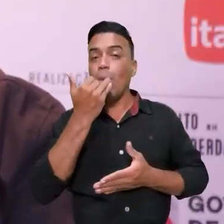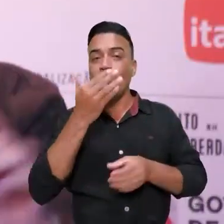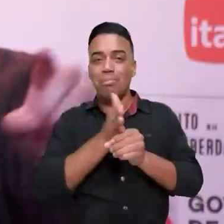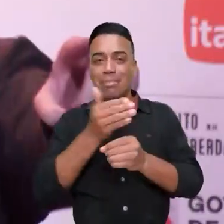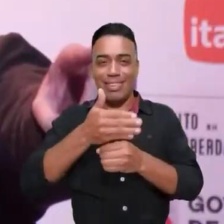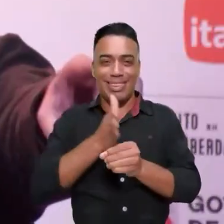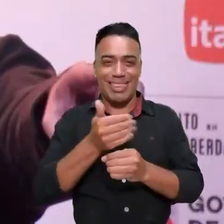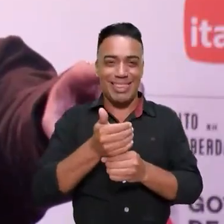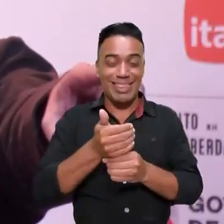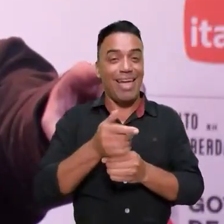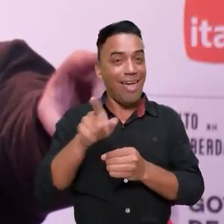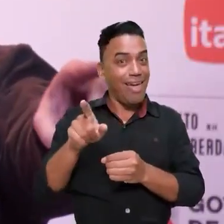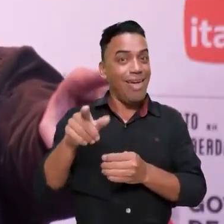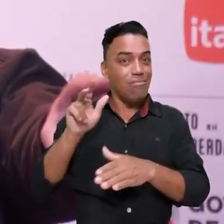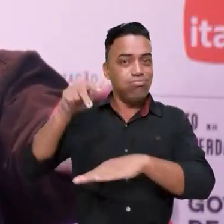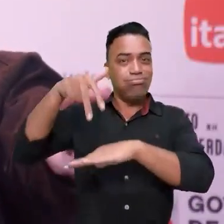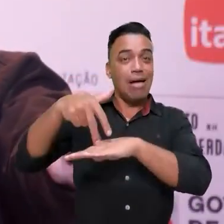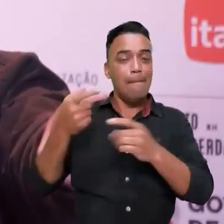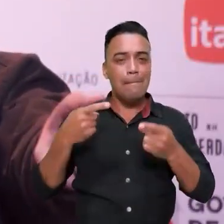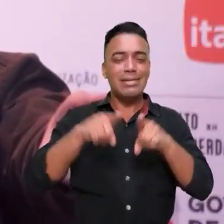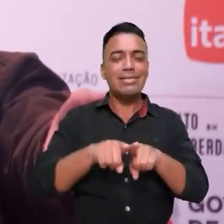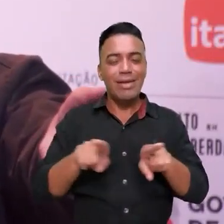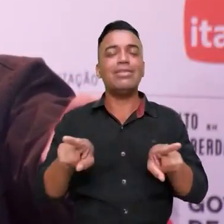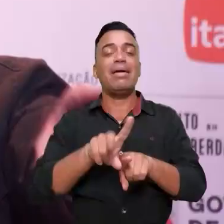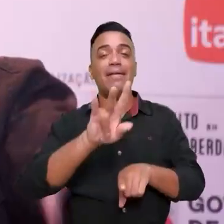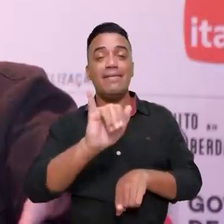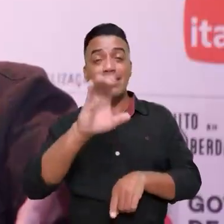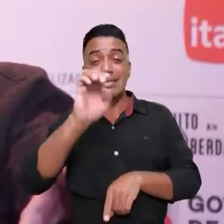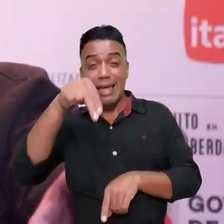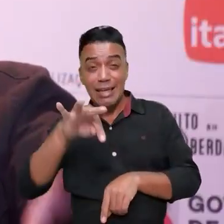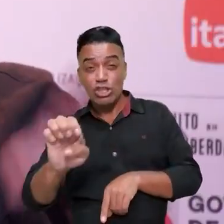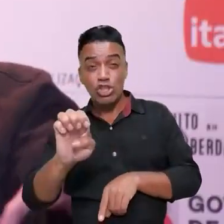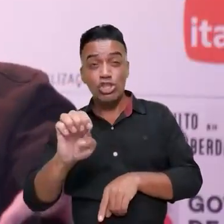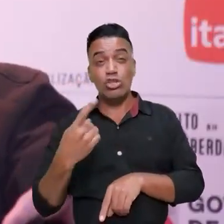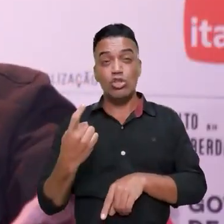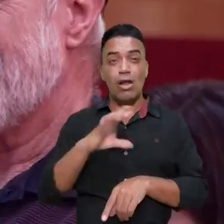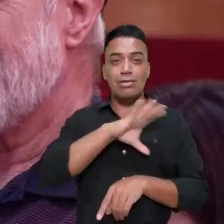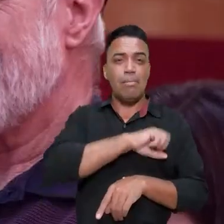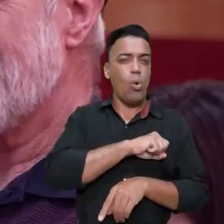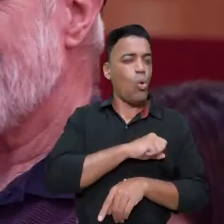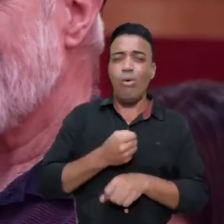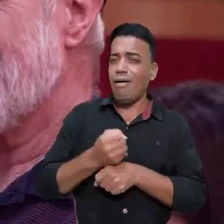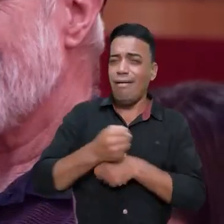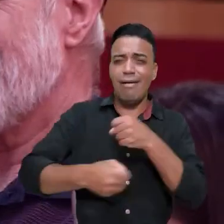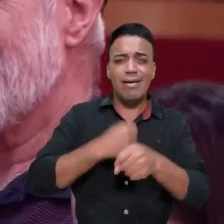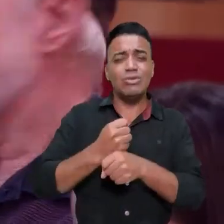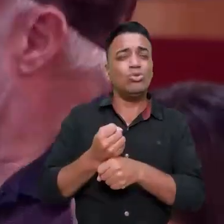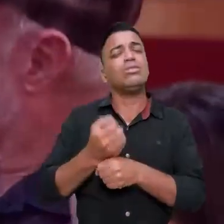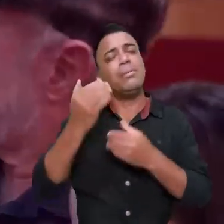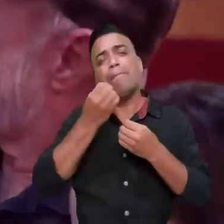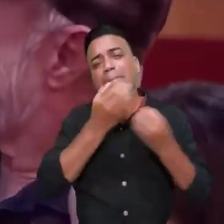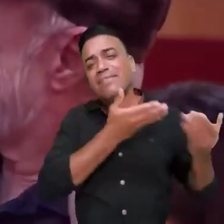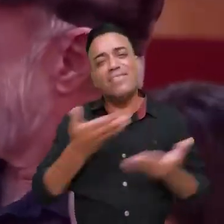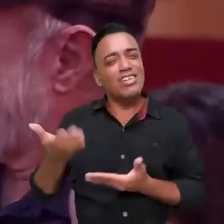Batatas. E ele interpretou. E ele foi meu parceiro em Vincent, um Solo de Amor, por anos. Por anos. Muito bem-vindo de volta,